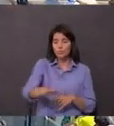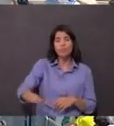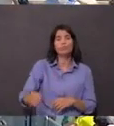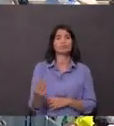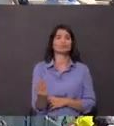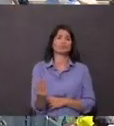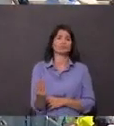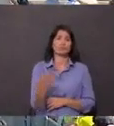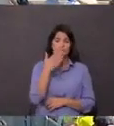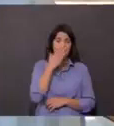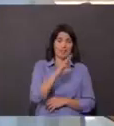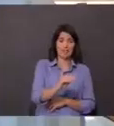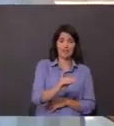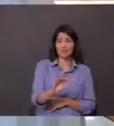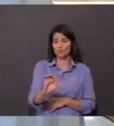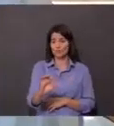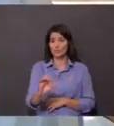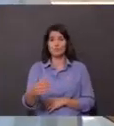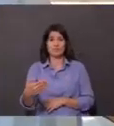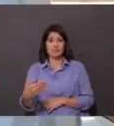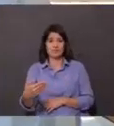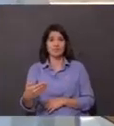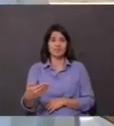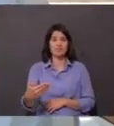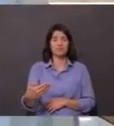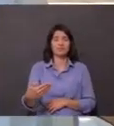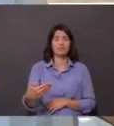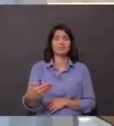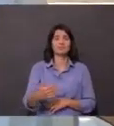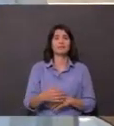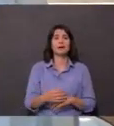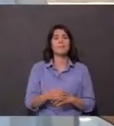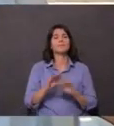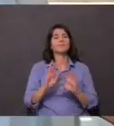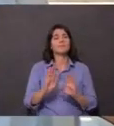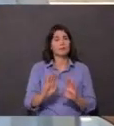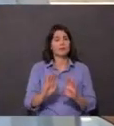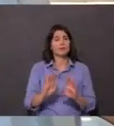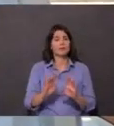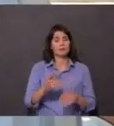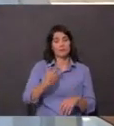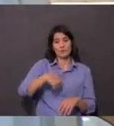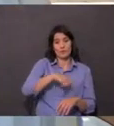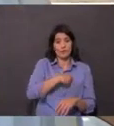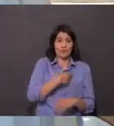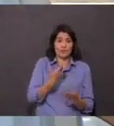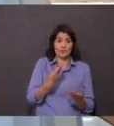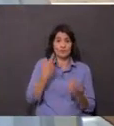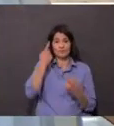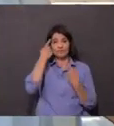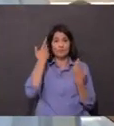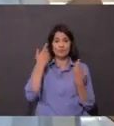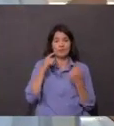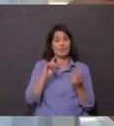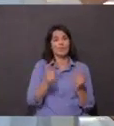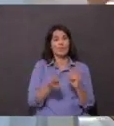de 10, 8 e 7 anos. Mas ao contrário do que poderíamos esperar, ela